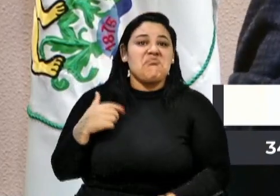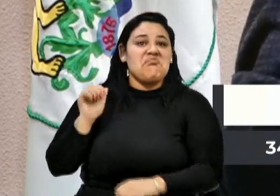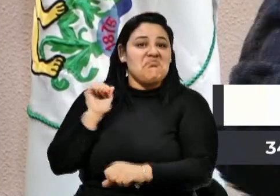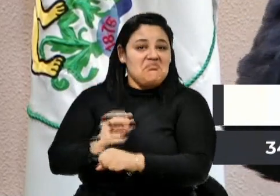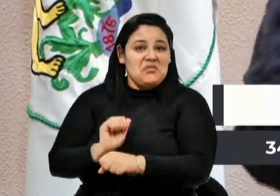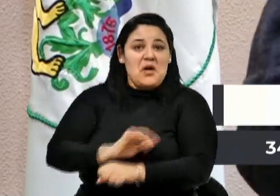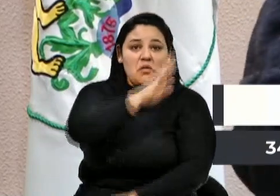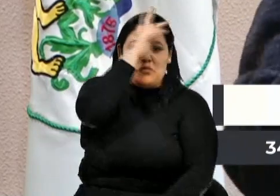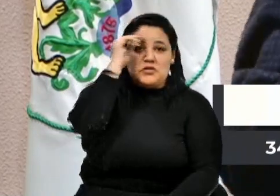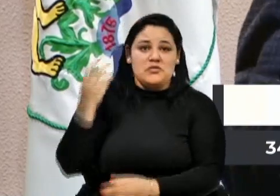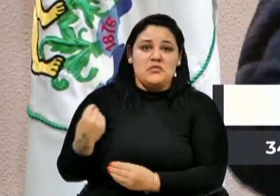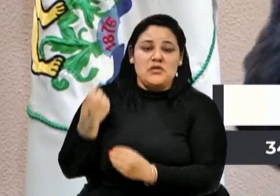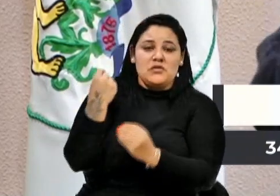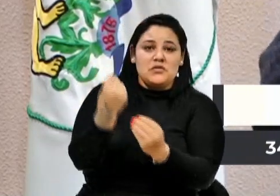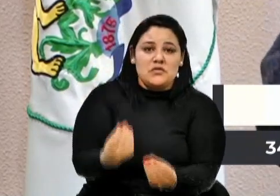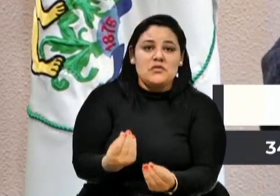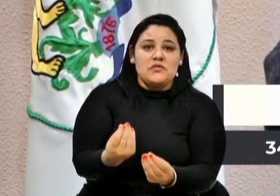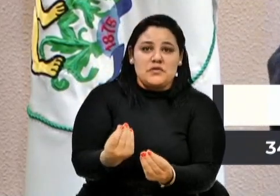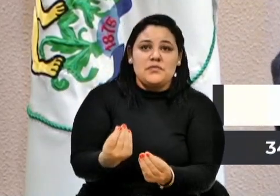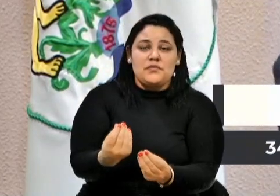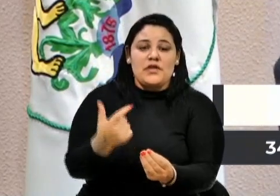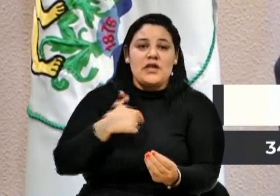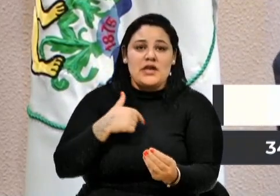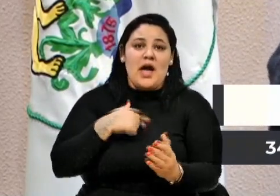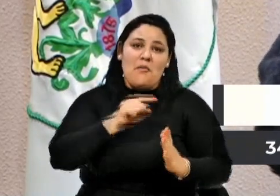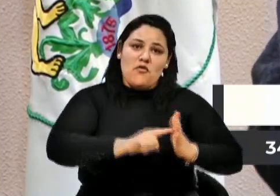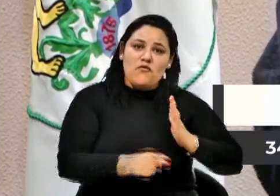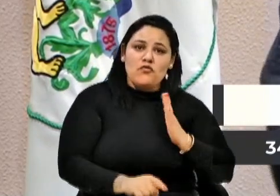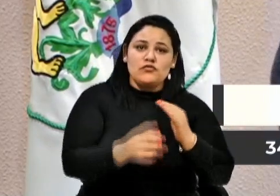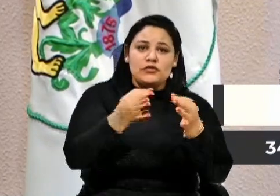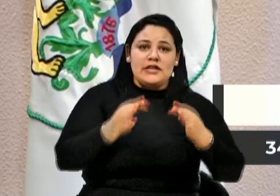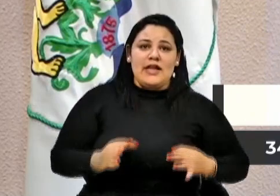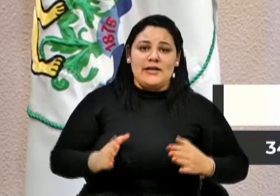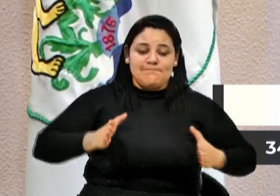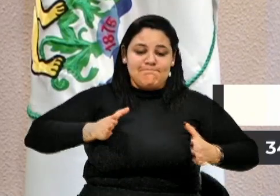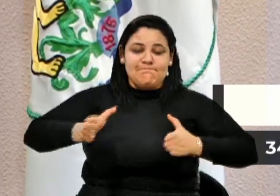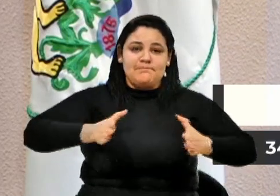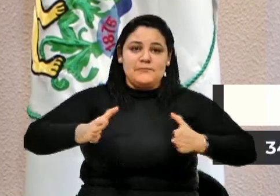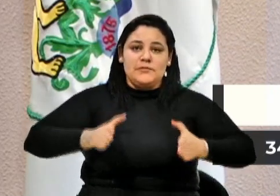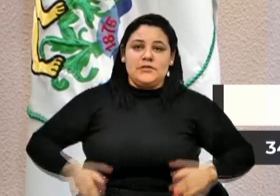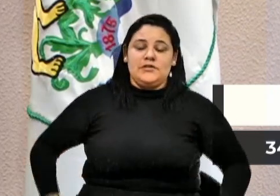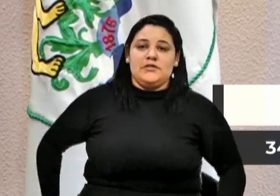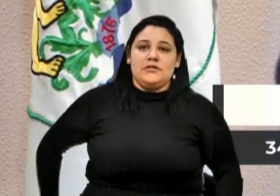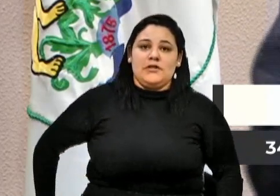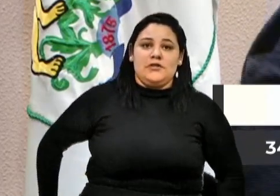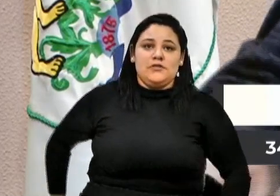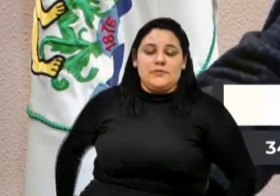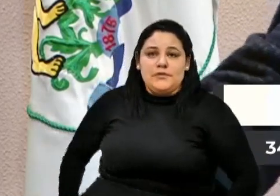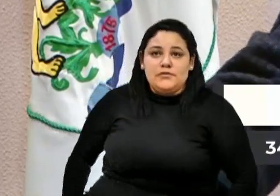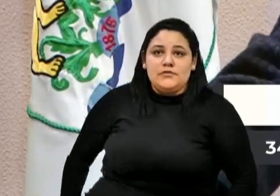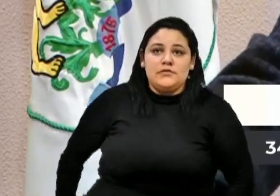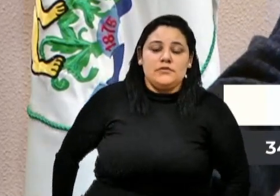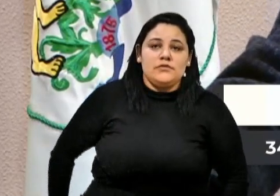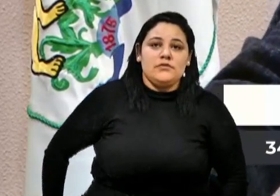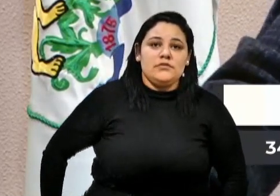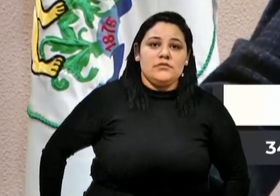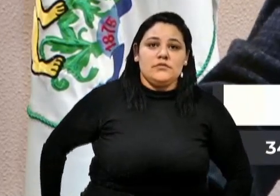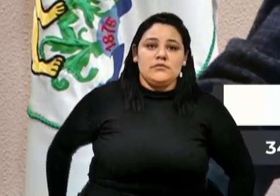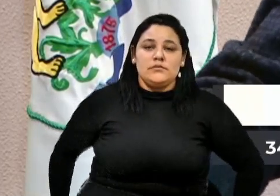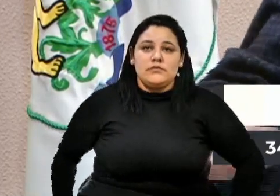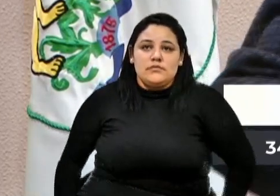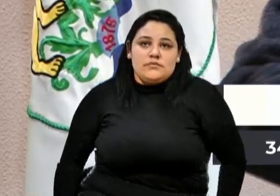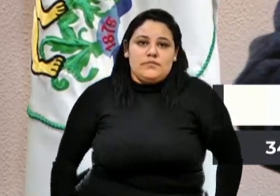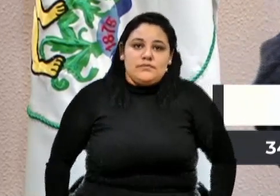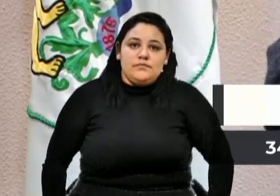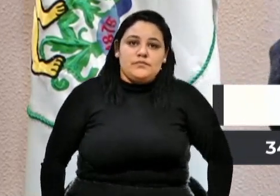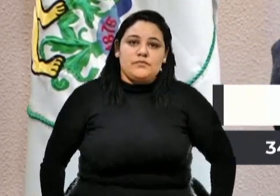município ofereça e que o município explore isso no período da Festa da Uva. Outra